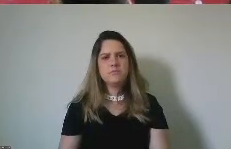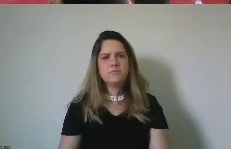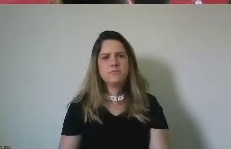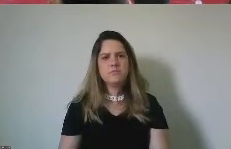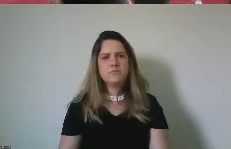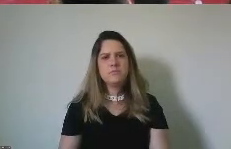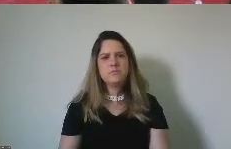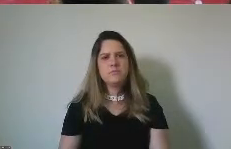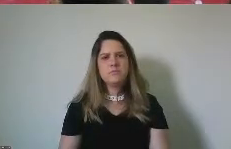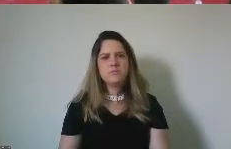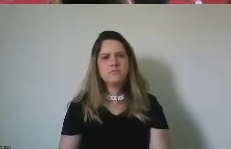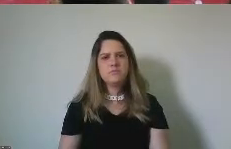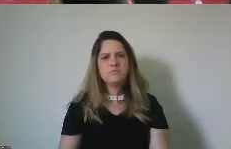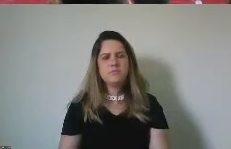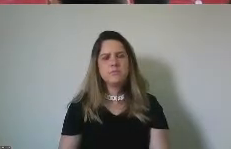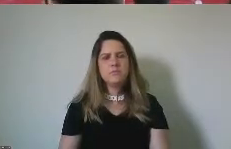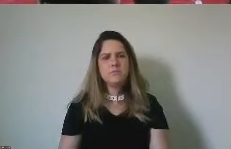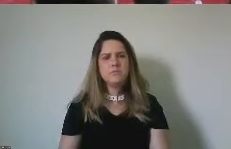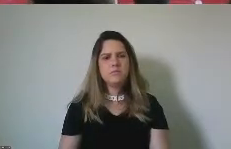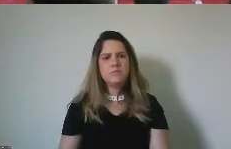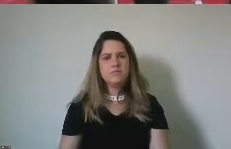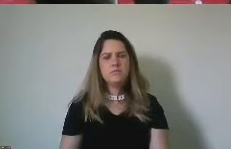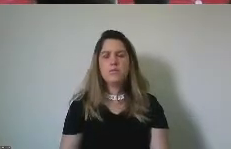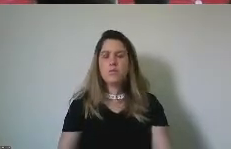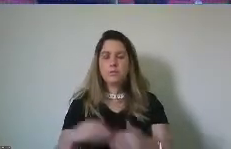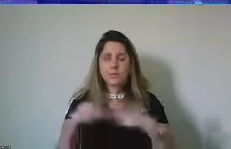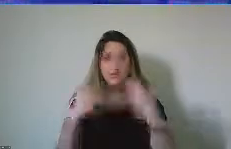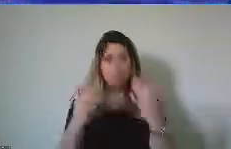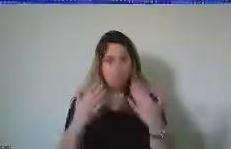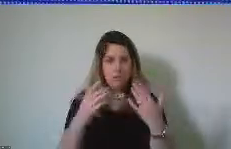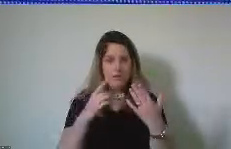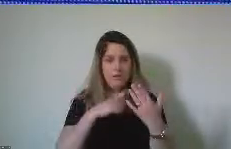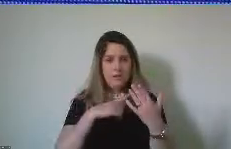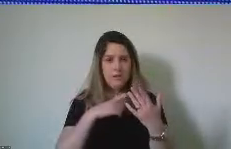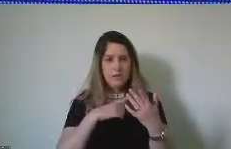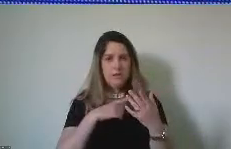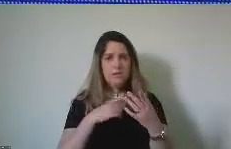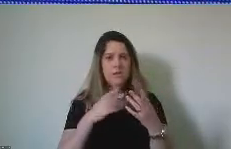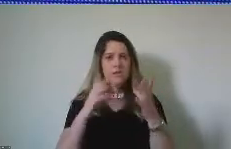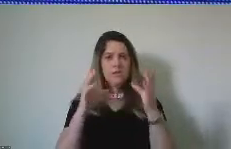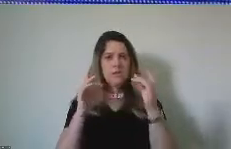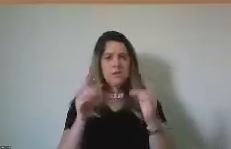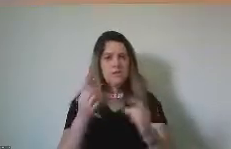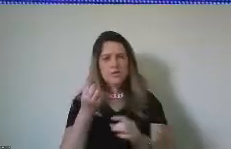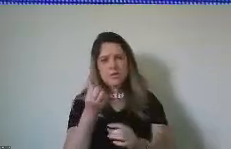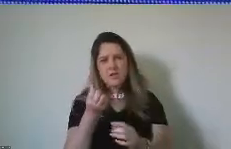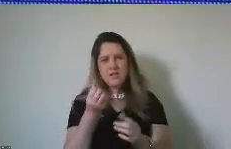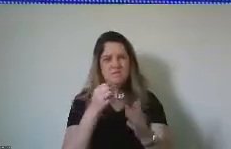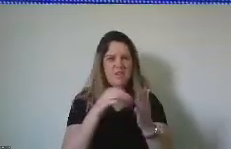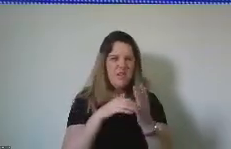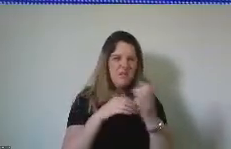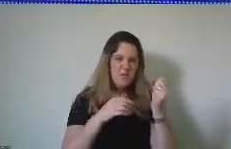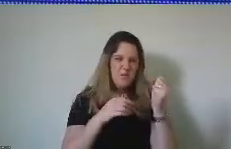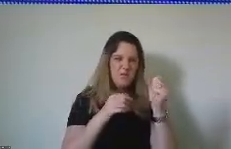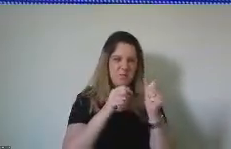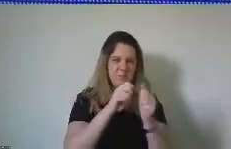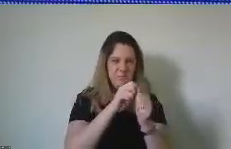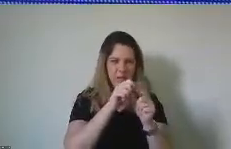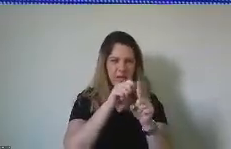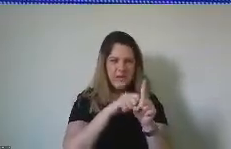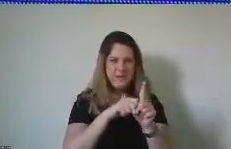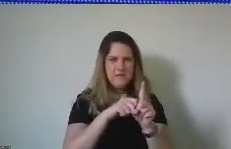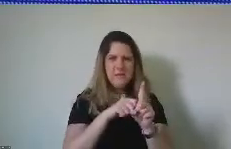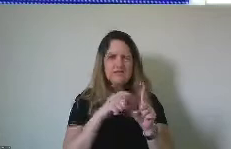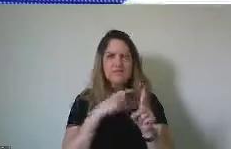bom pensando Então vai nos últimos seis meses oito meses a gente